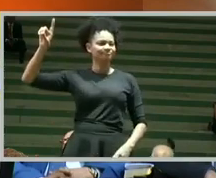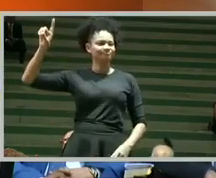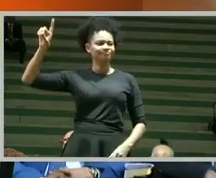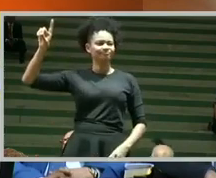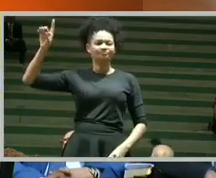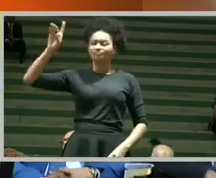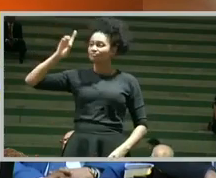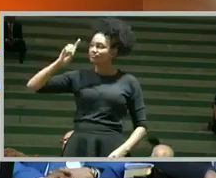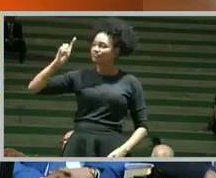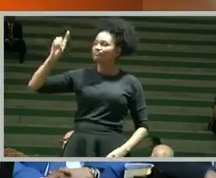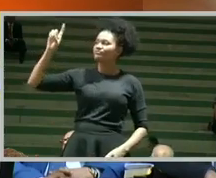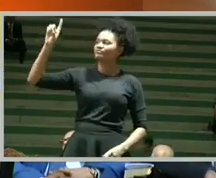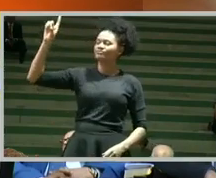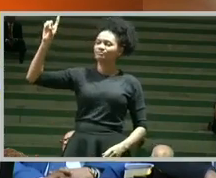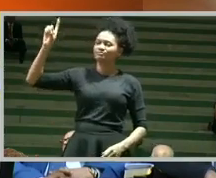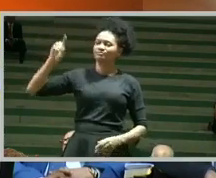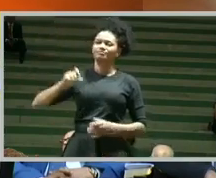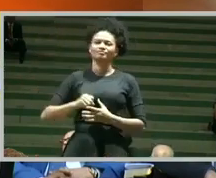Deus,